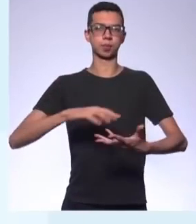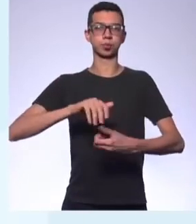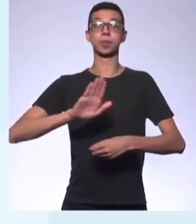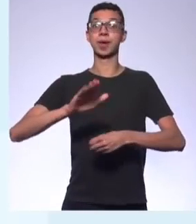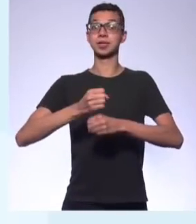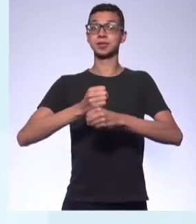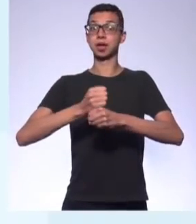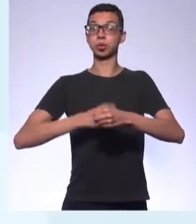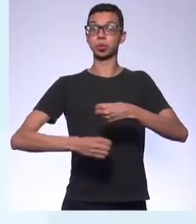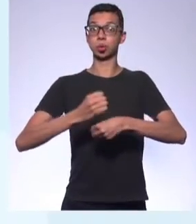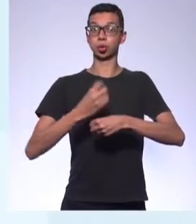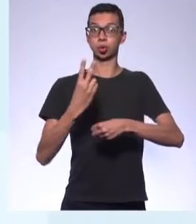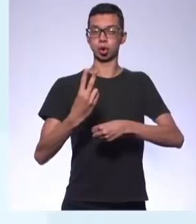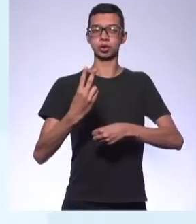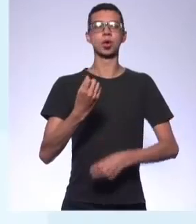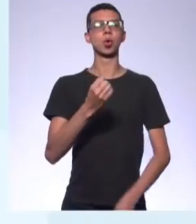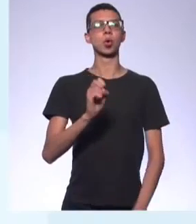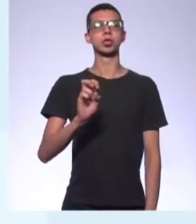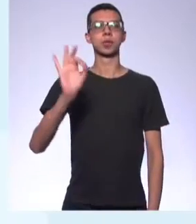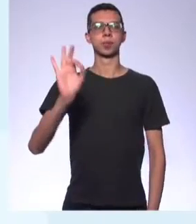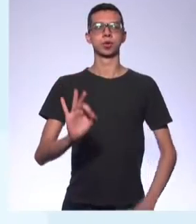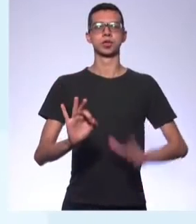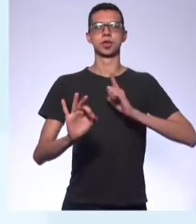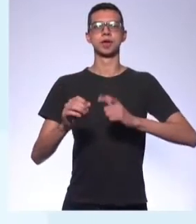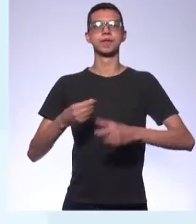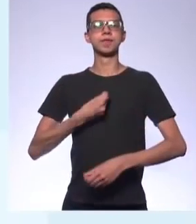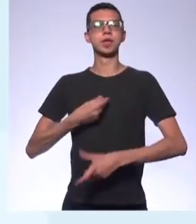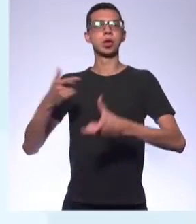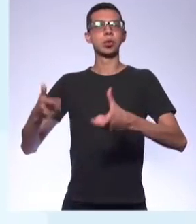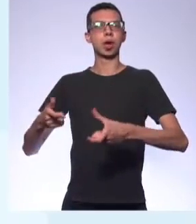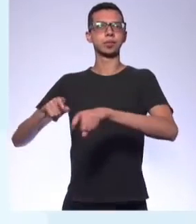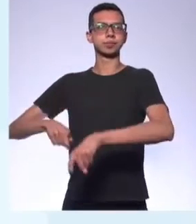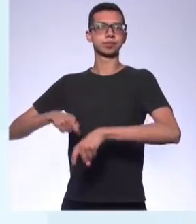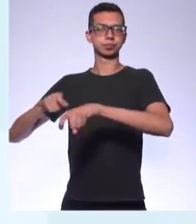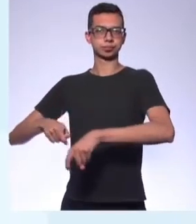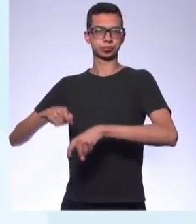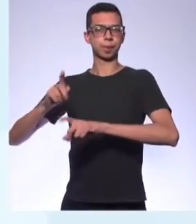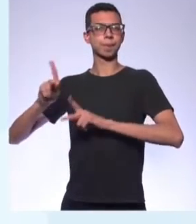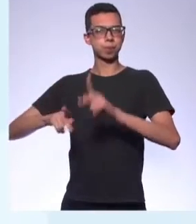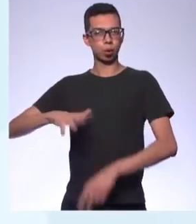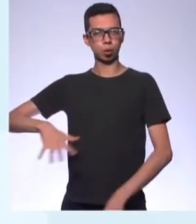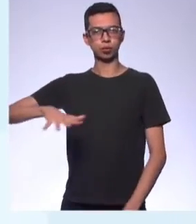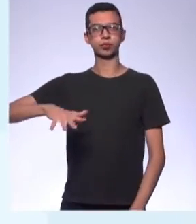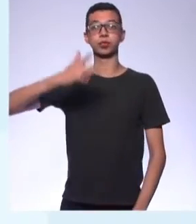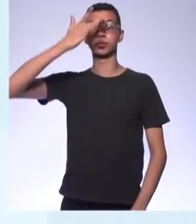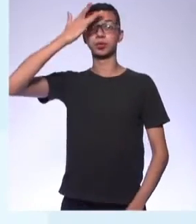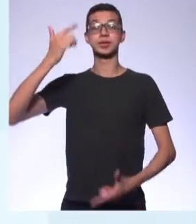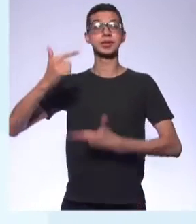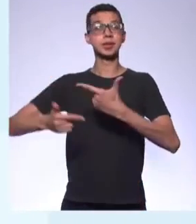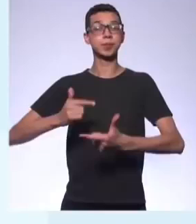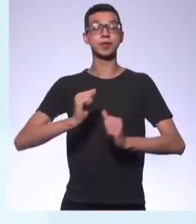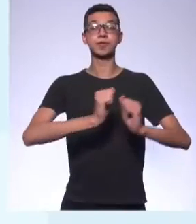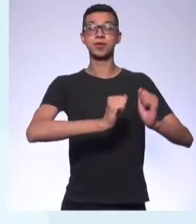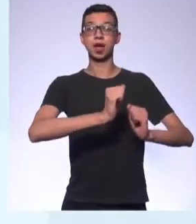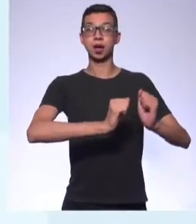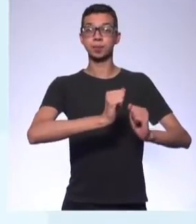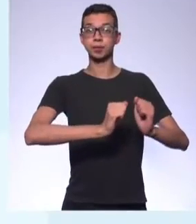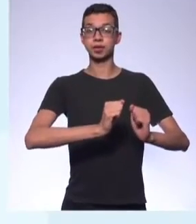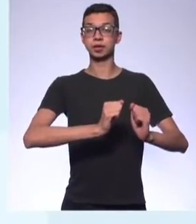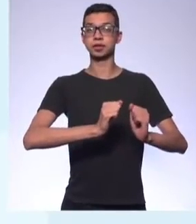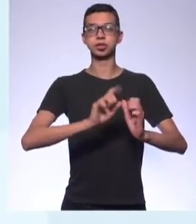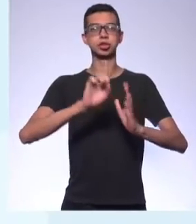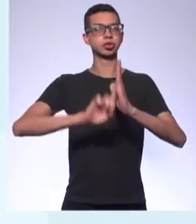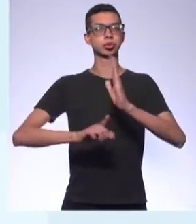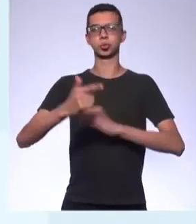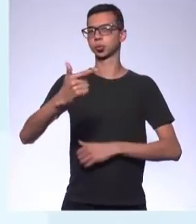85% da população que vivia nas propriedades rurais. Os trabalhadores das fábricas não possuíam direitos.